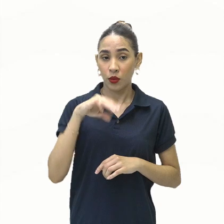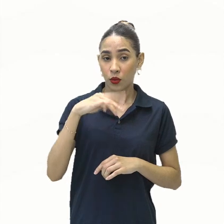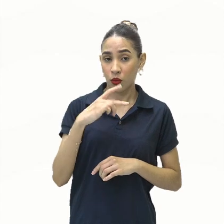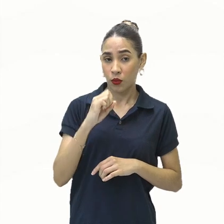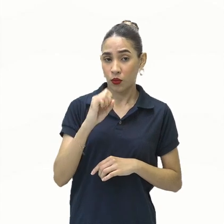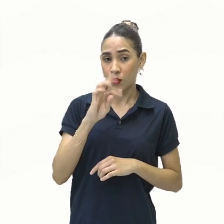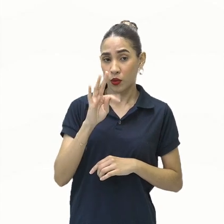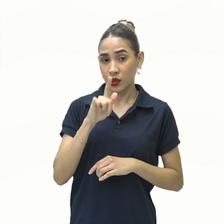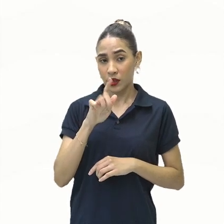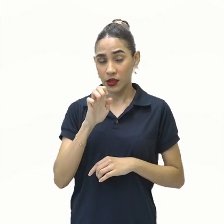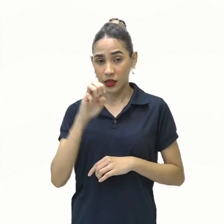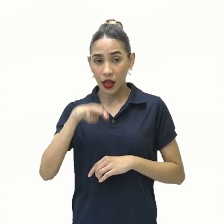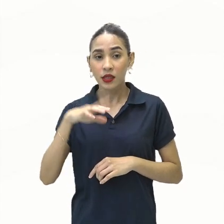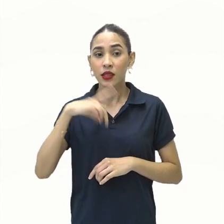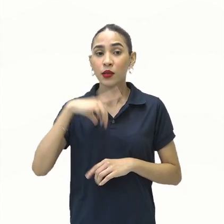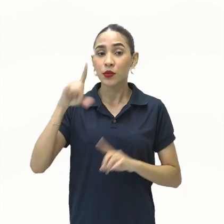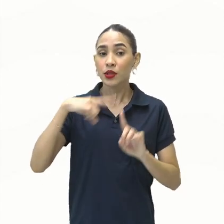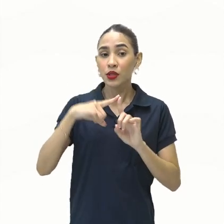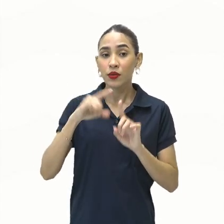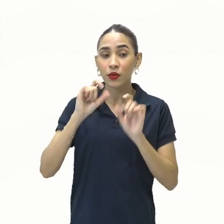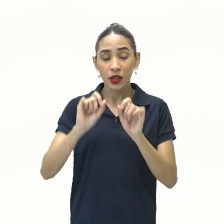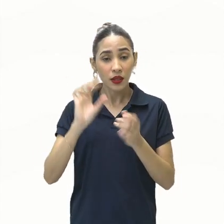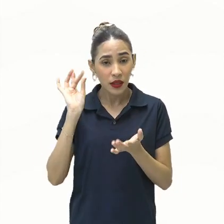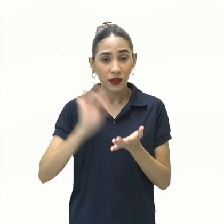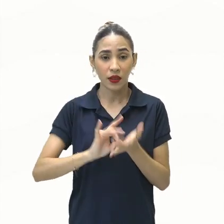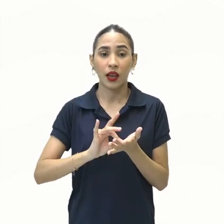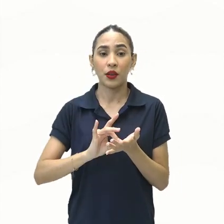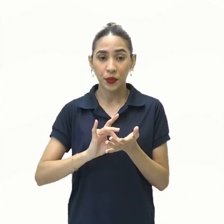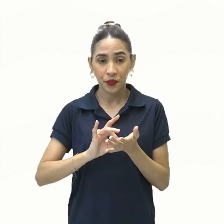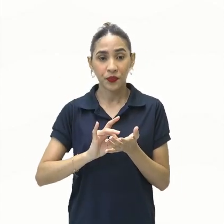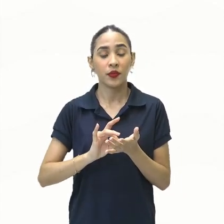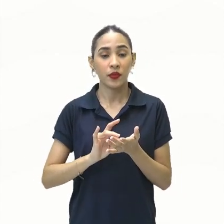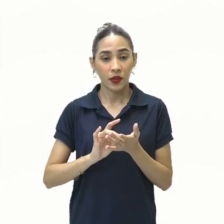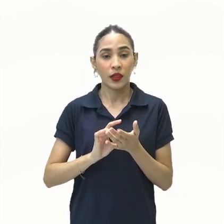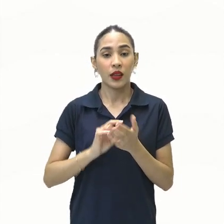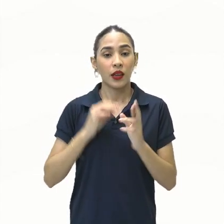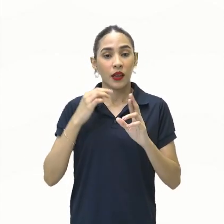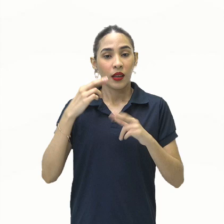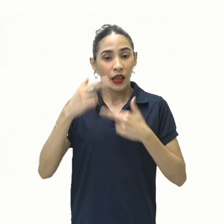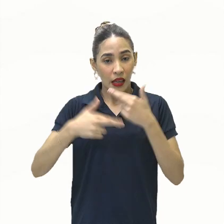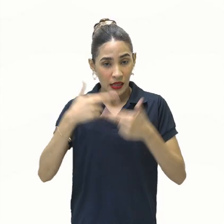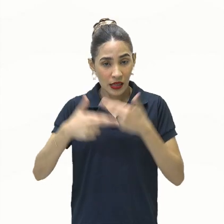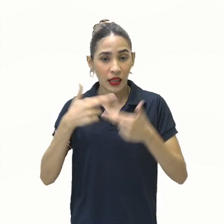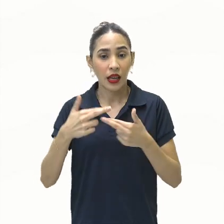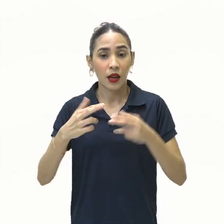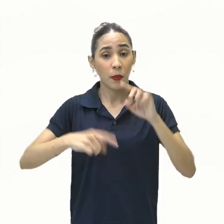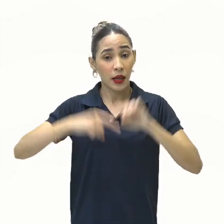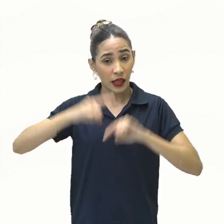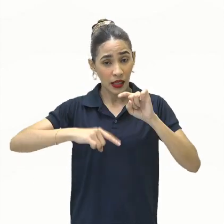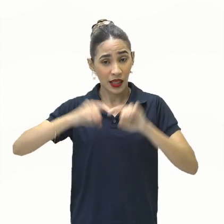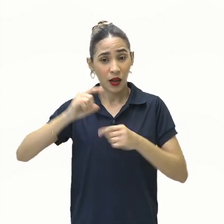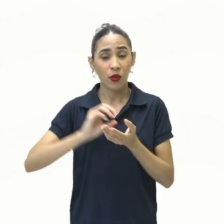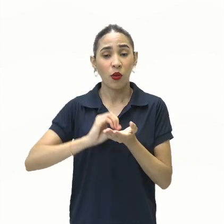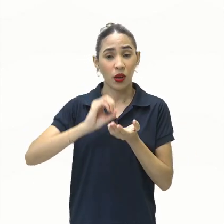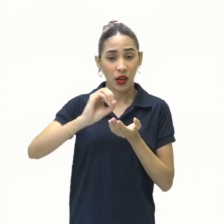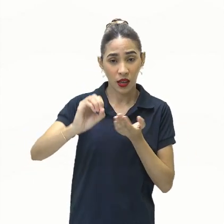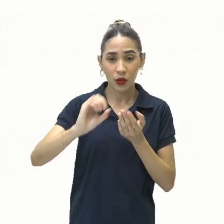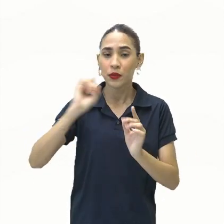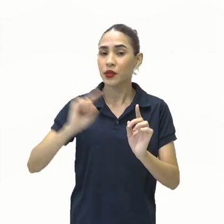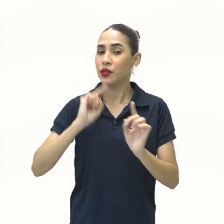o objetivo de realmente reciclar este material orgânico a fim